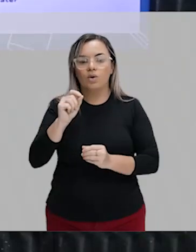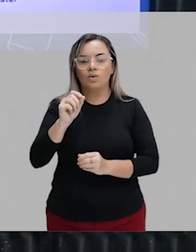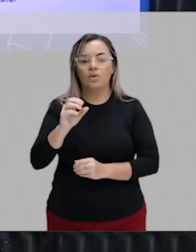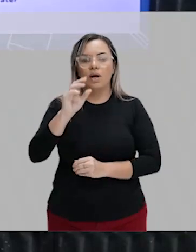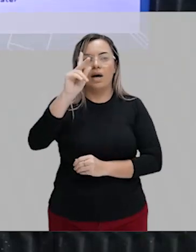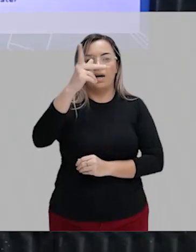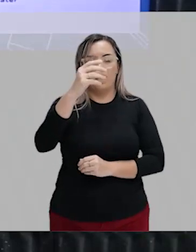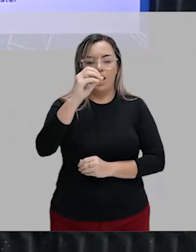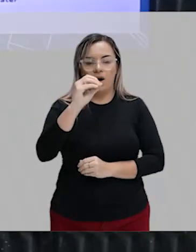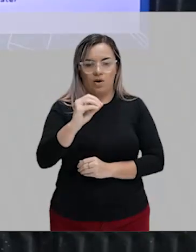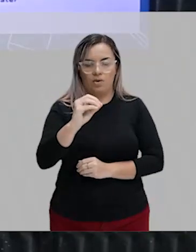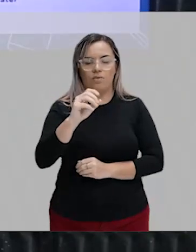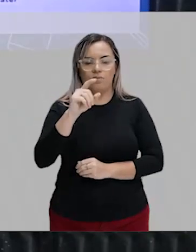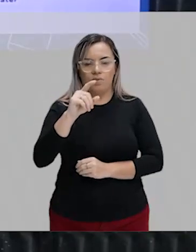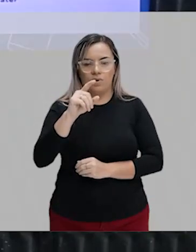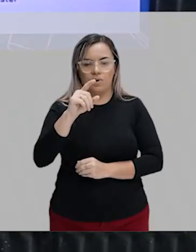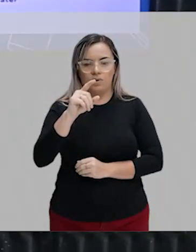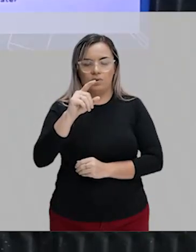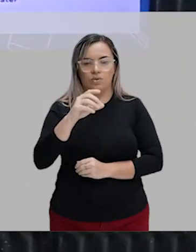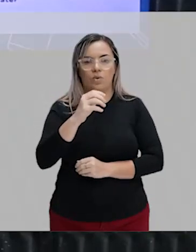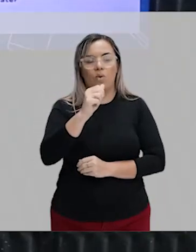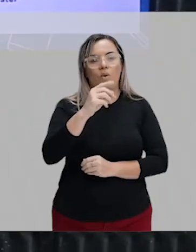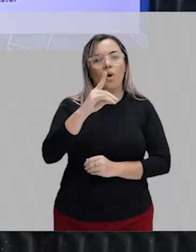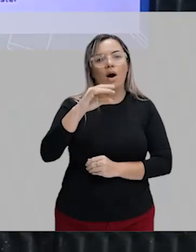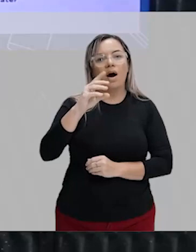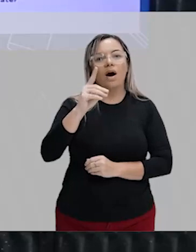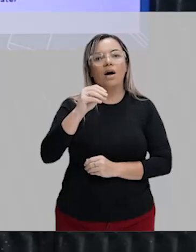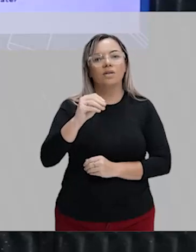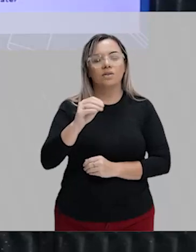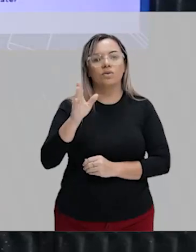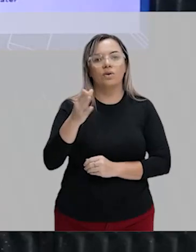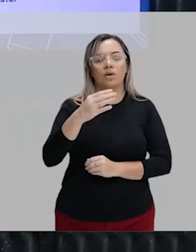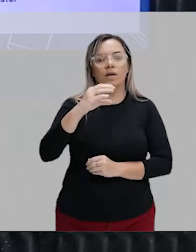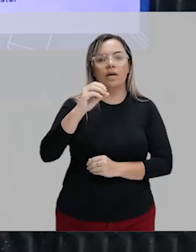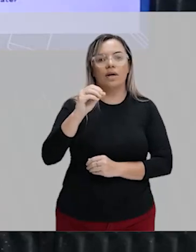do ácido carboxílico de um aminoácido vai